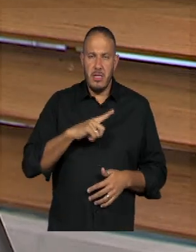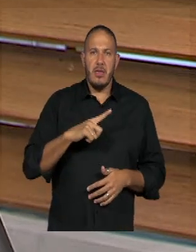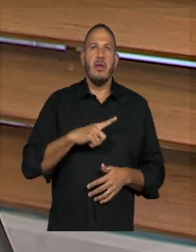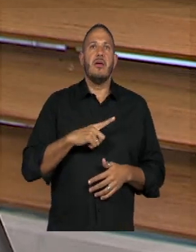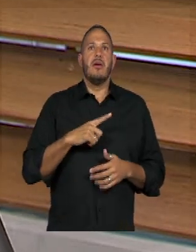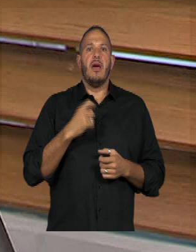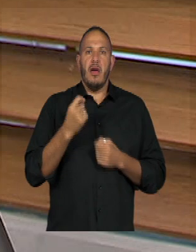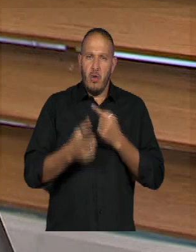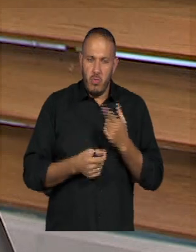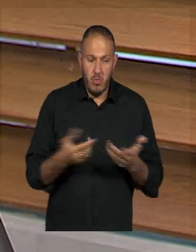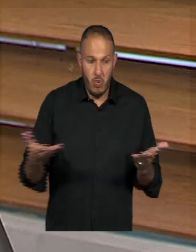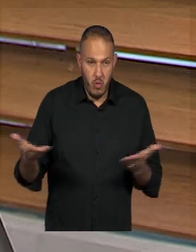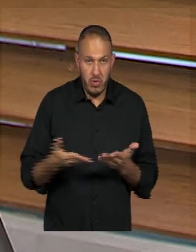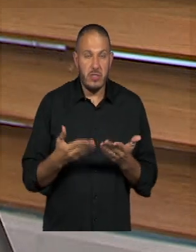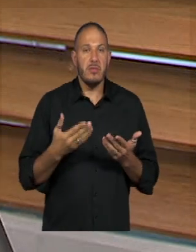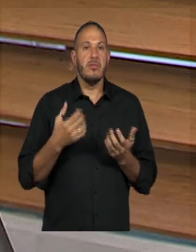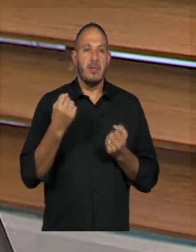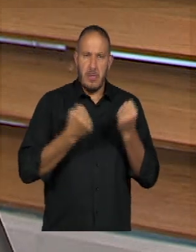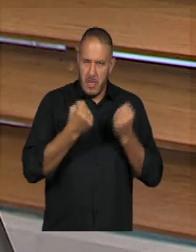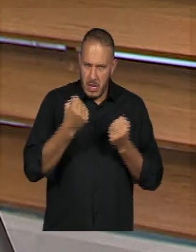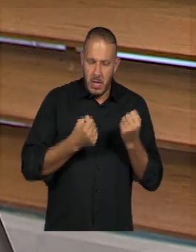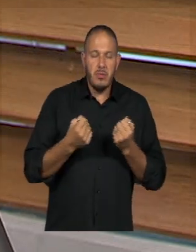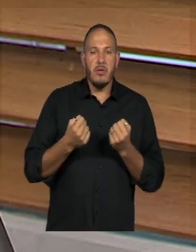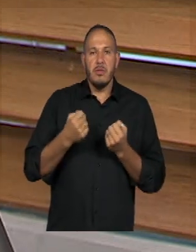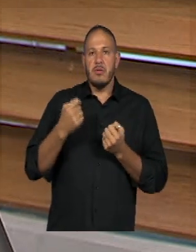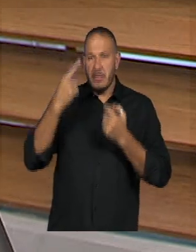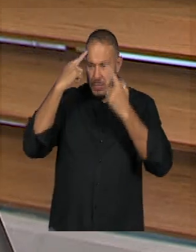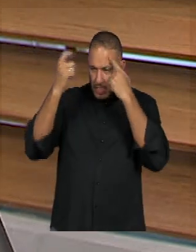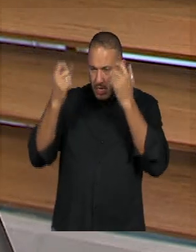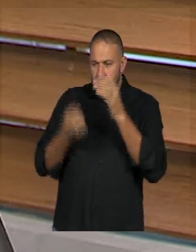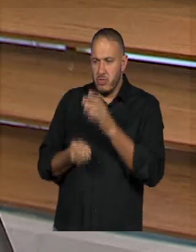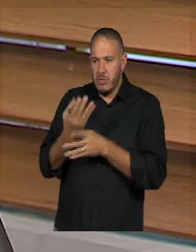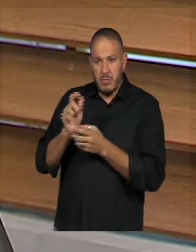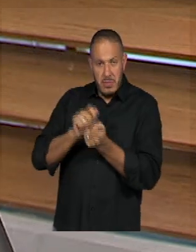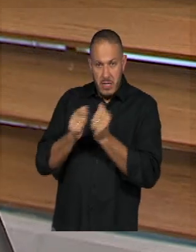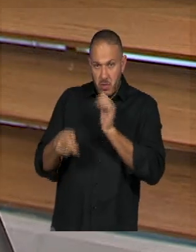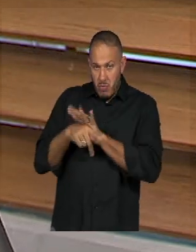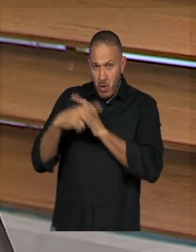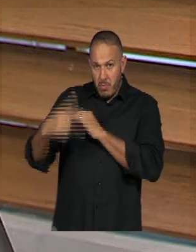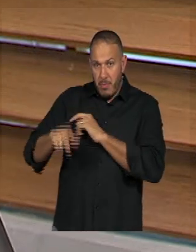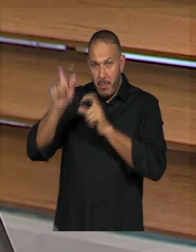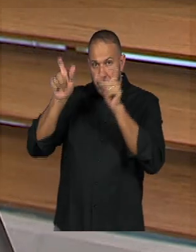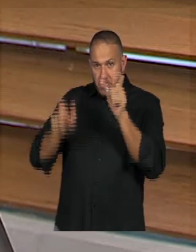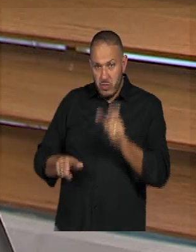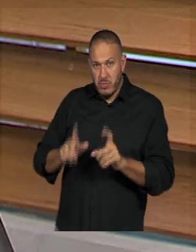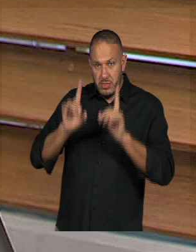sendo desenvolvidos para as pessoas com deficiência, mas esses projetos também têm que ser